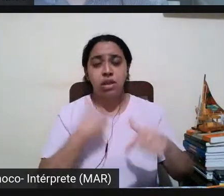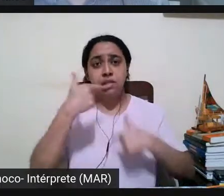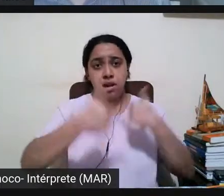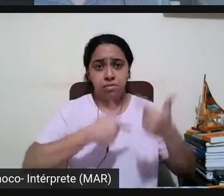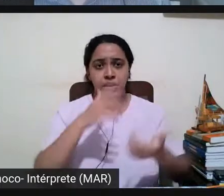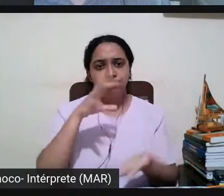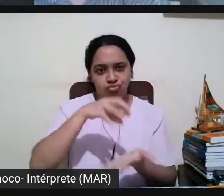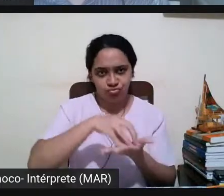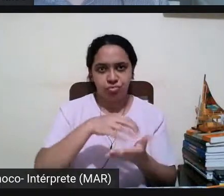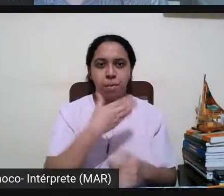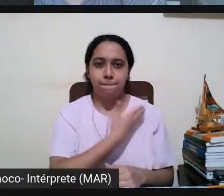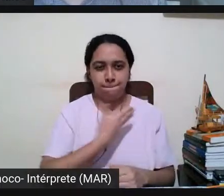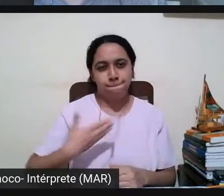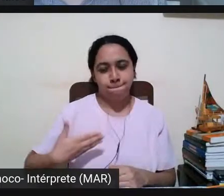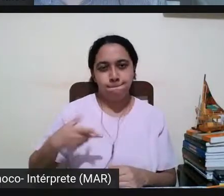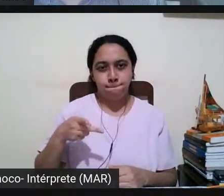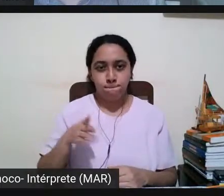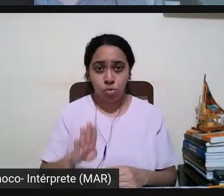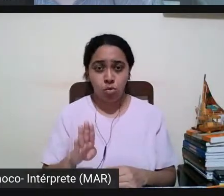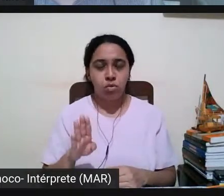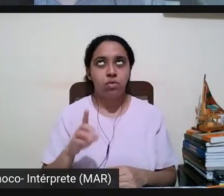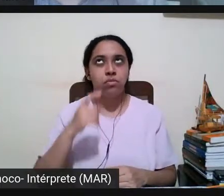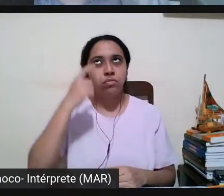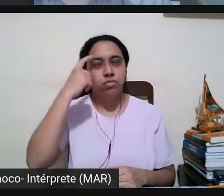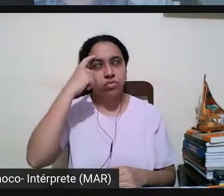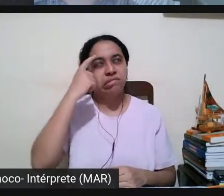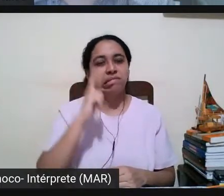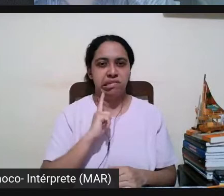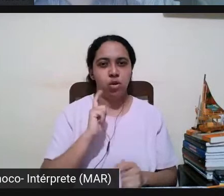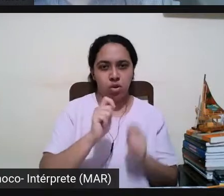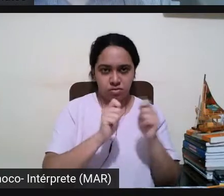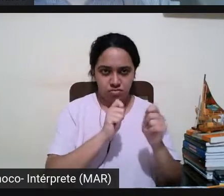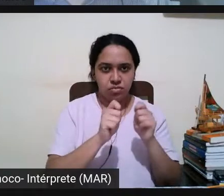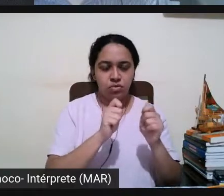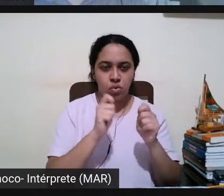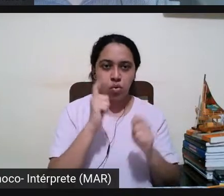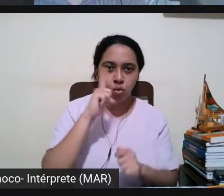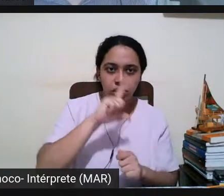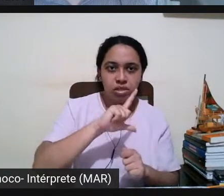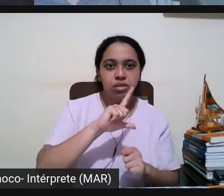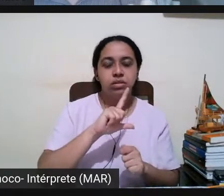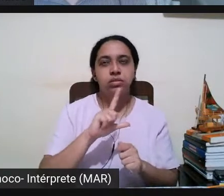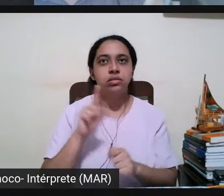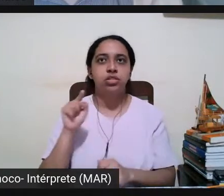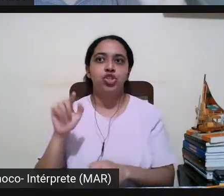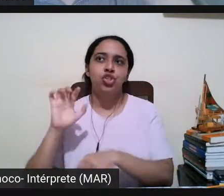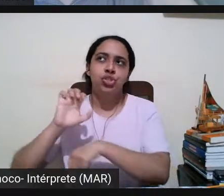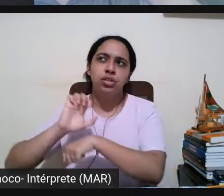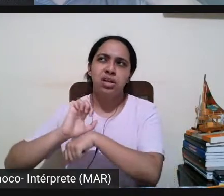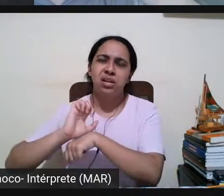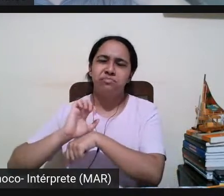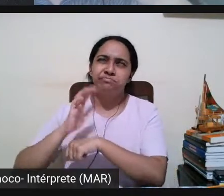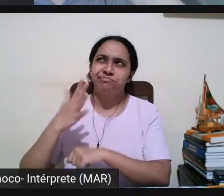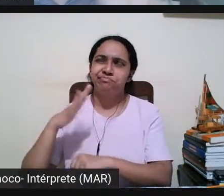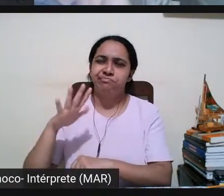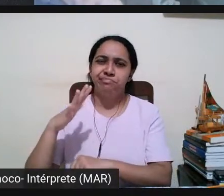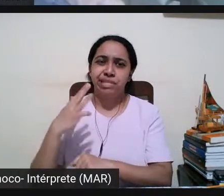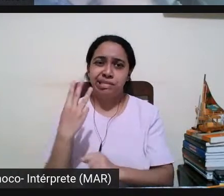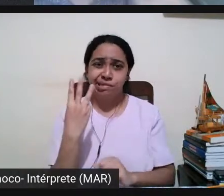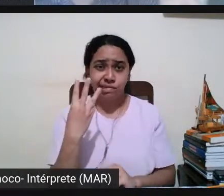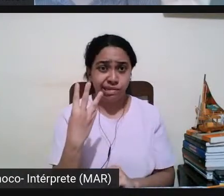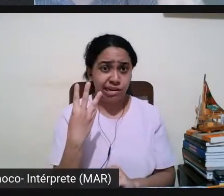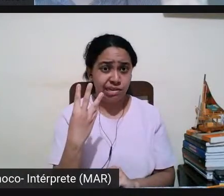esse controle o estado praticamente nós temos somente três